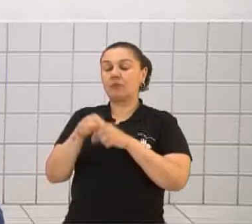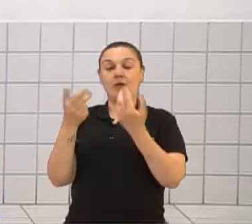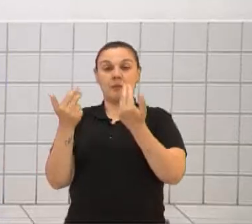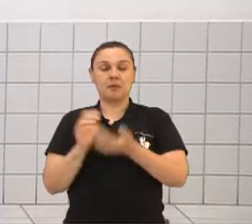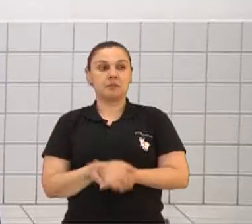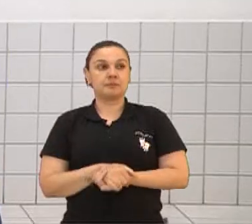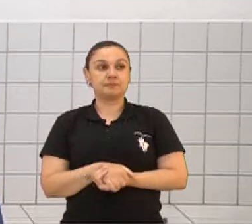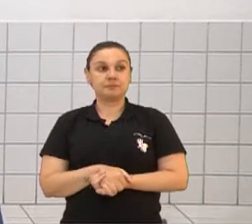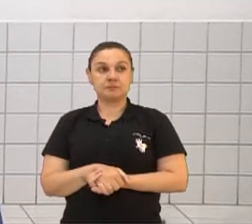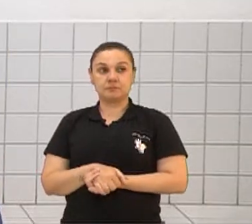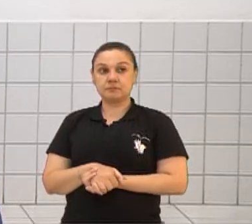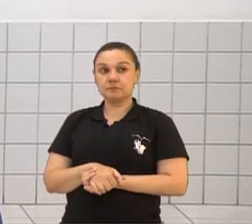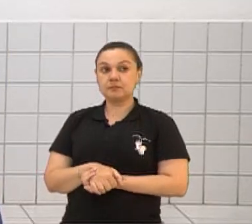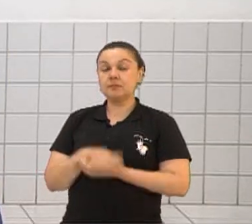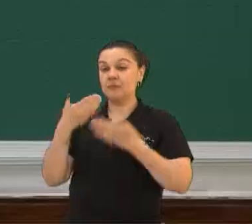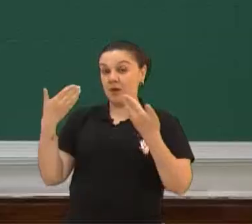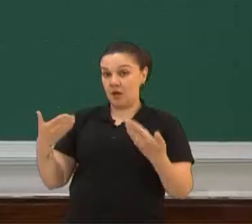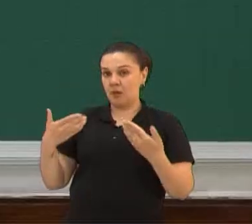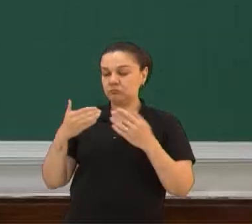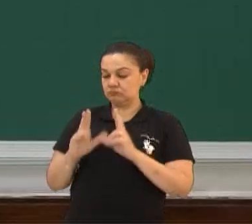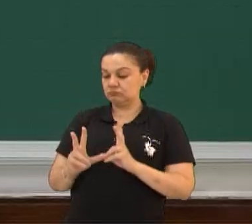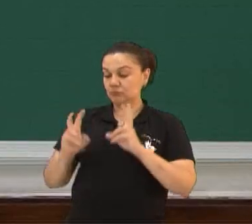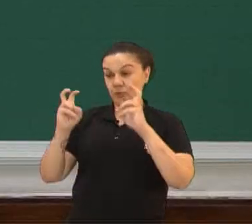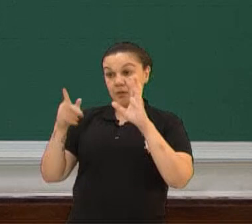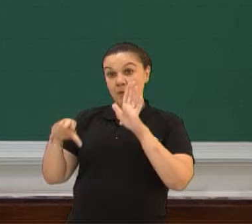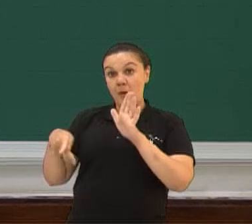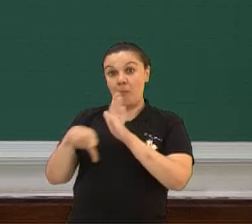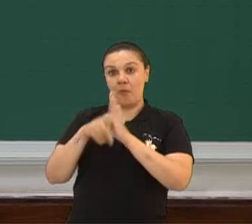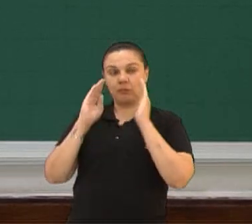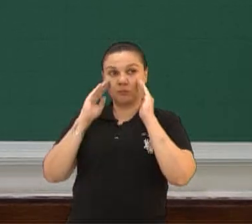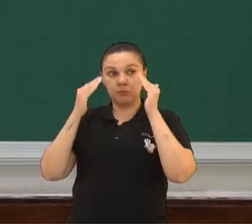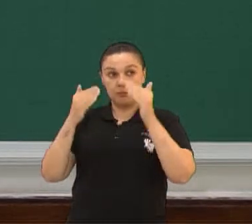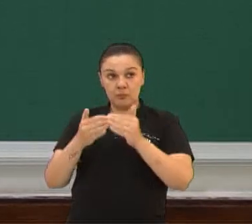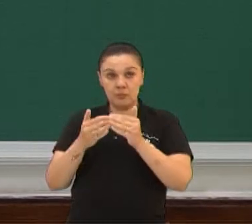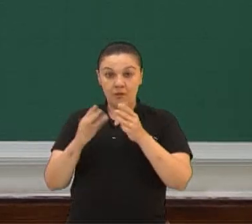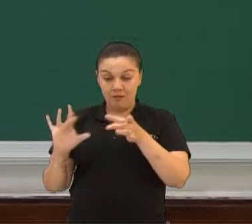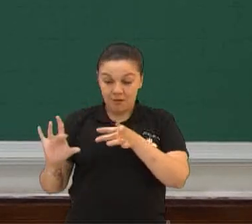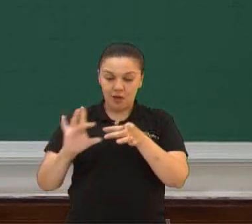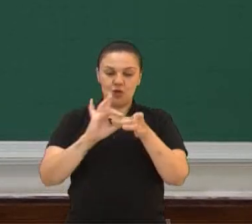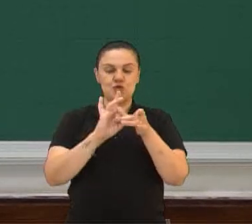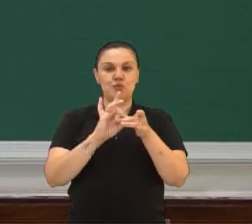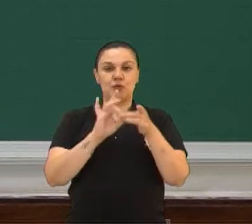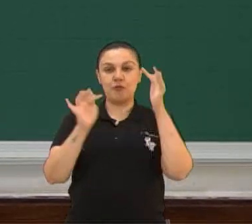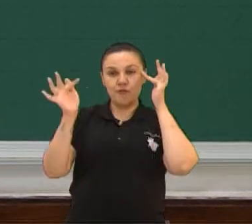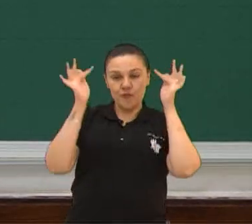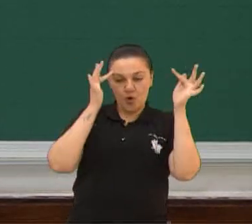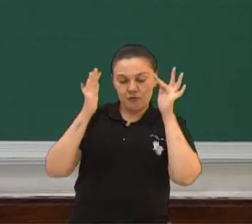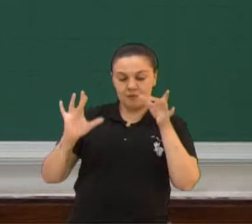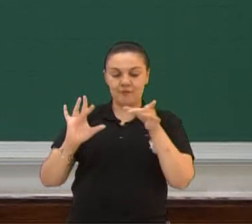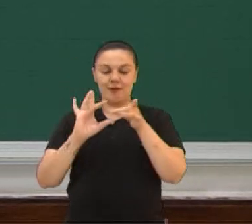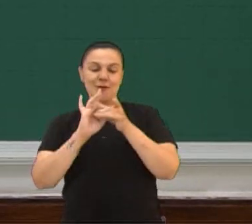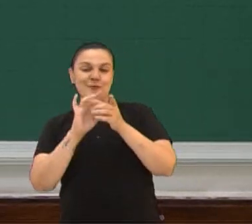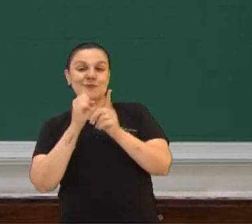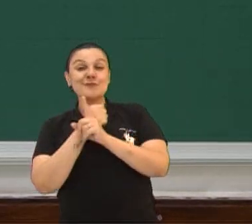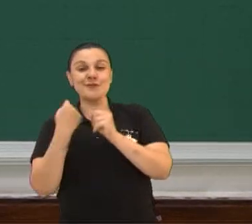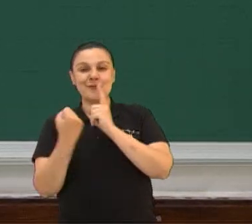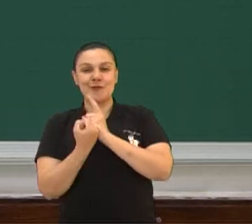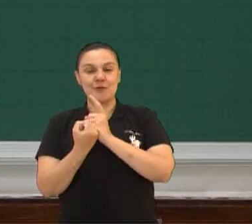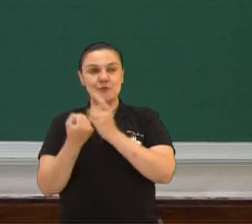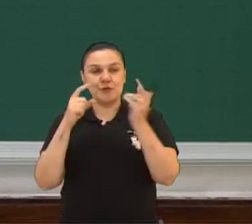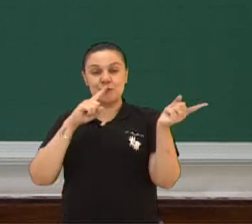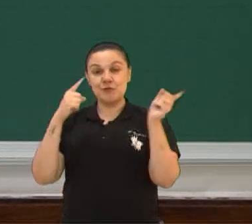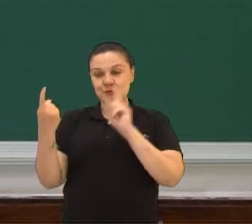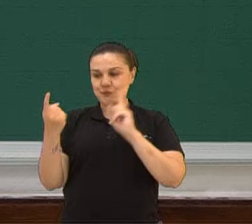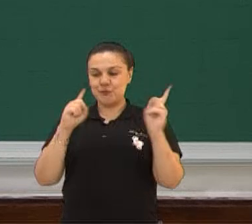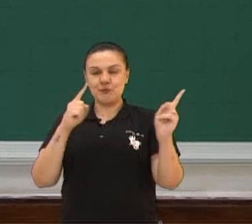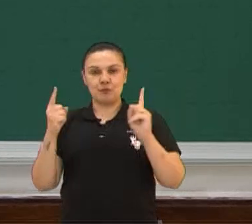em sociologia. Né? Inclusive é um tema que nós temos em comum, né, professor, com a disciplina de sociologia, e de